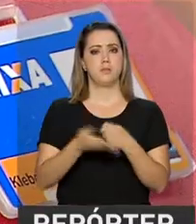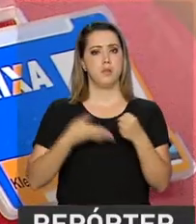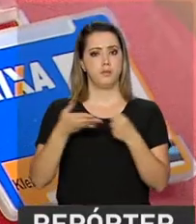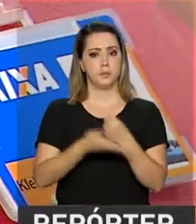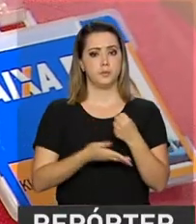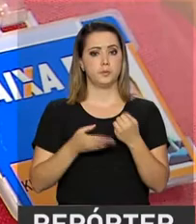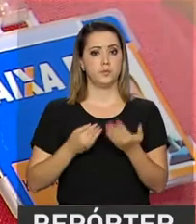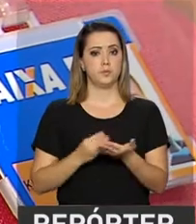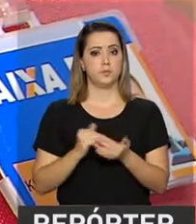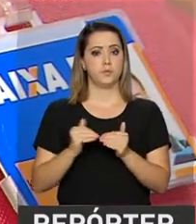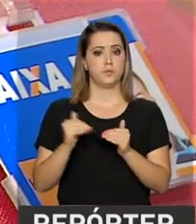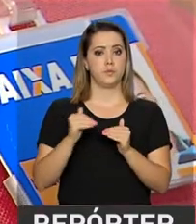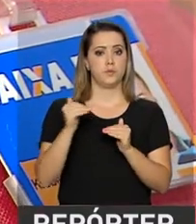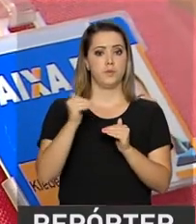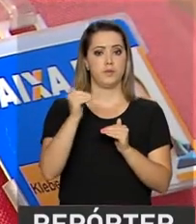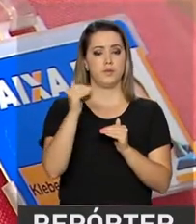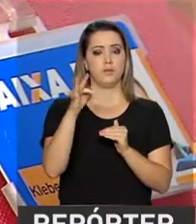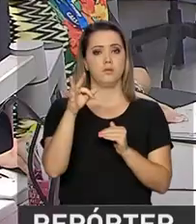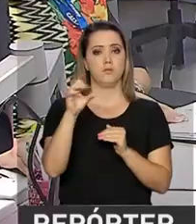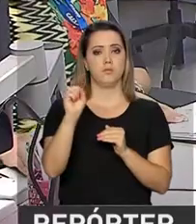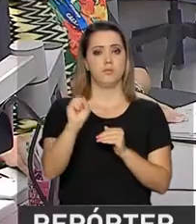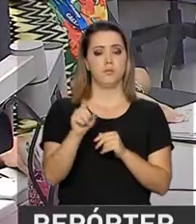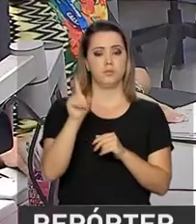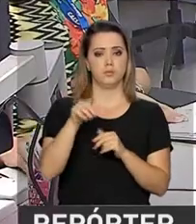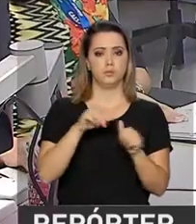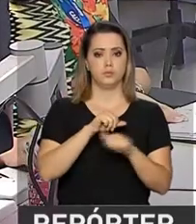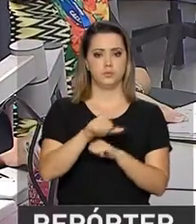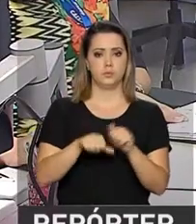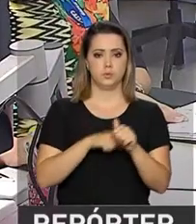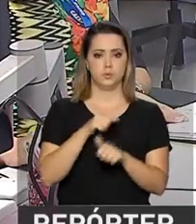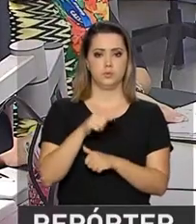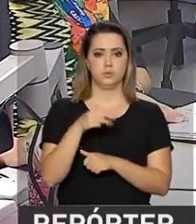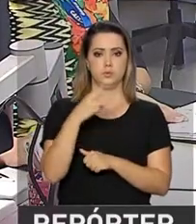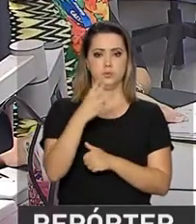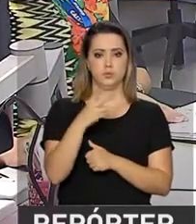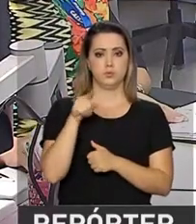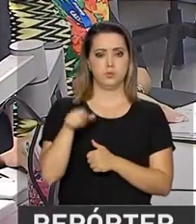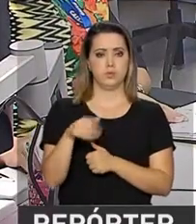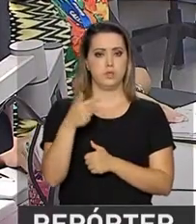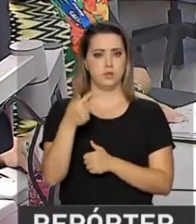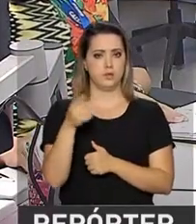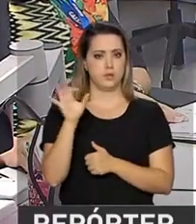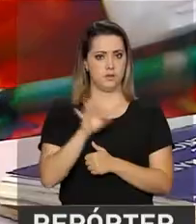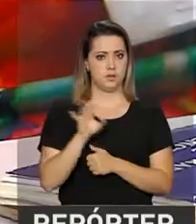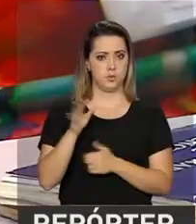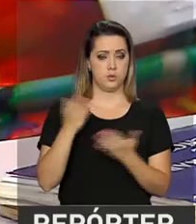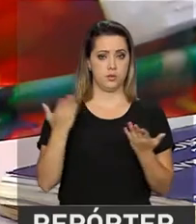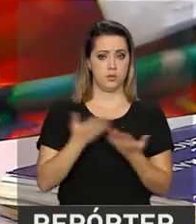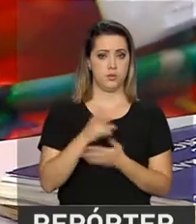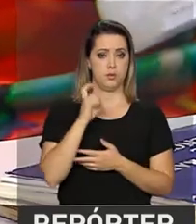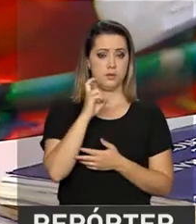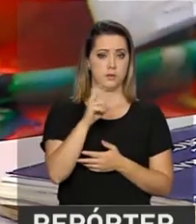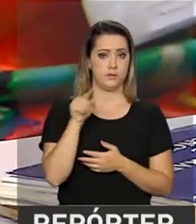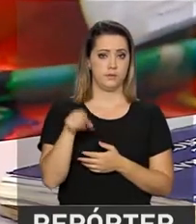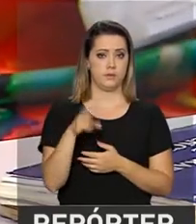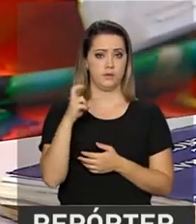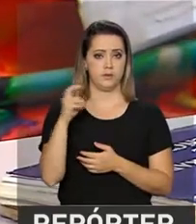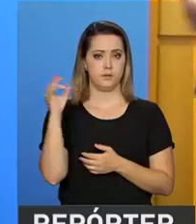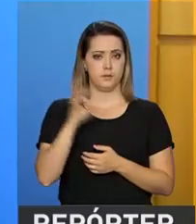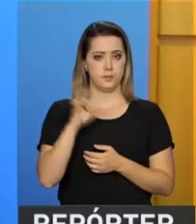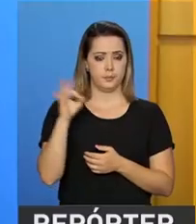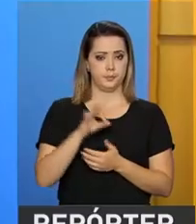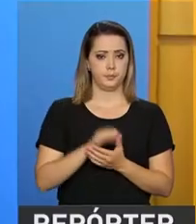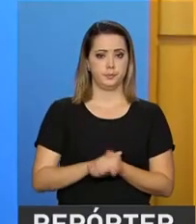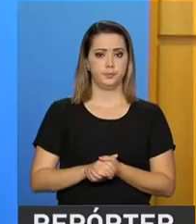o aumento da remuneração das contas do fgts passou dos atuais 3,7 por cento ao ano para 5 e 6 por cento ao ano